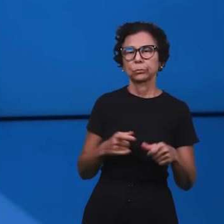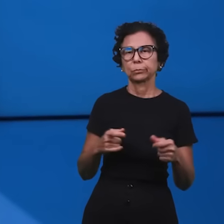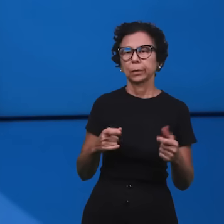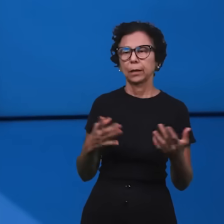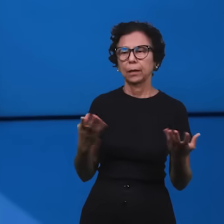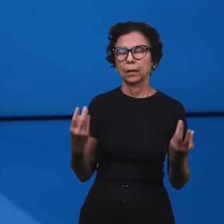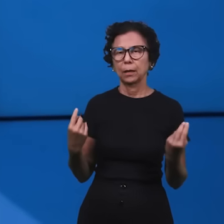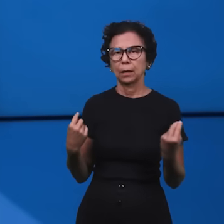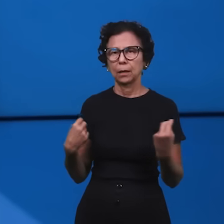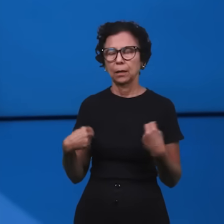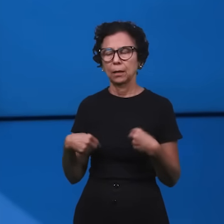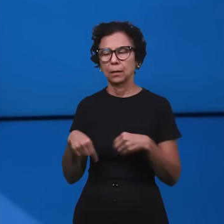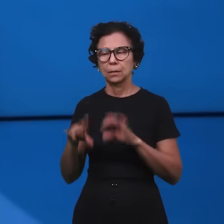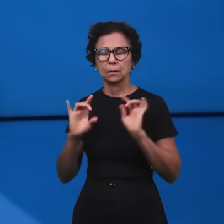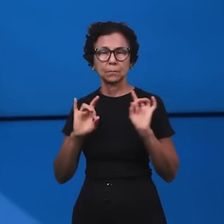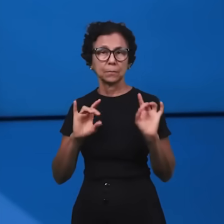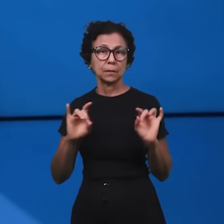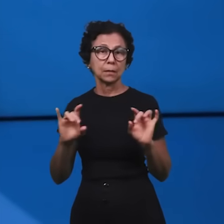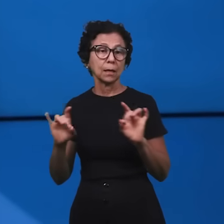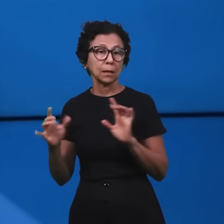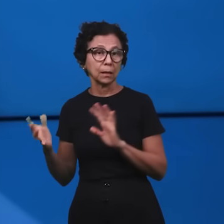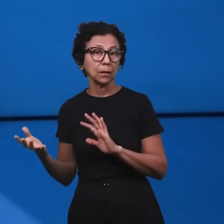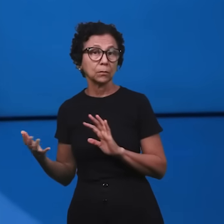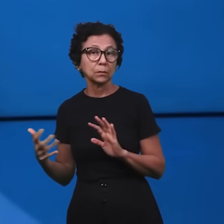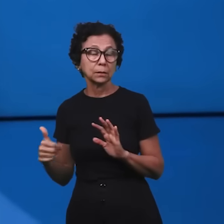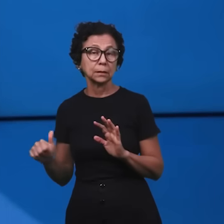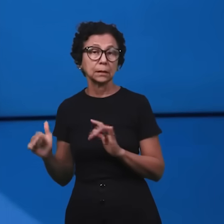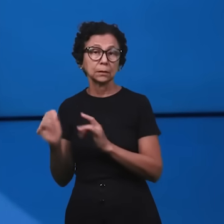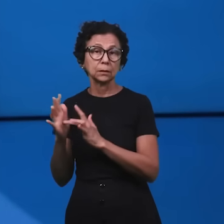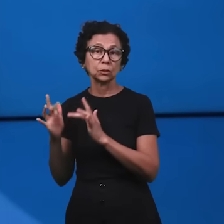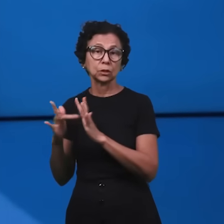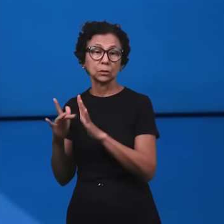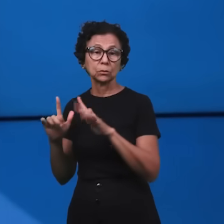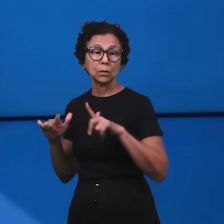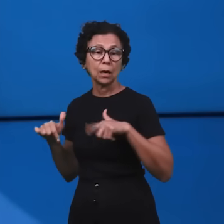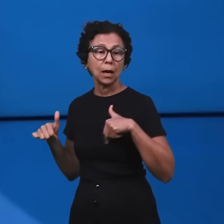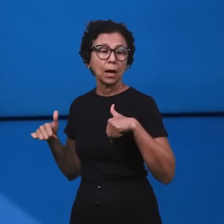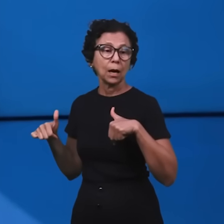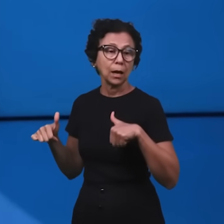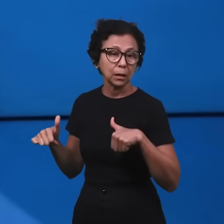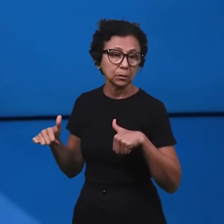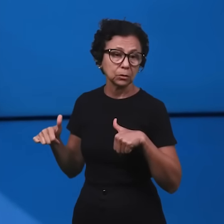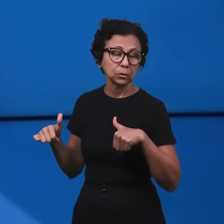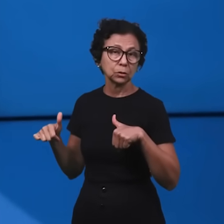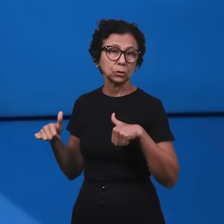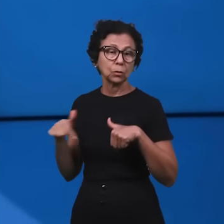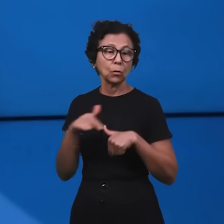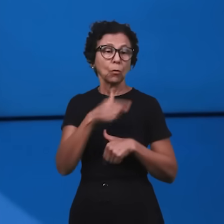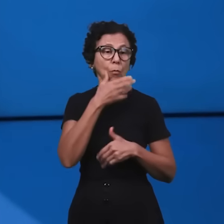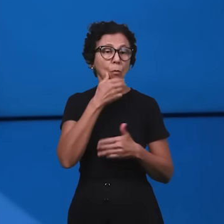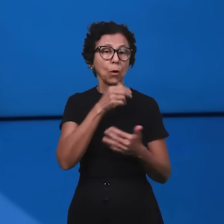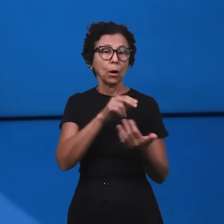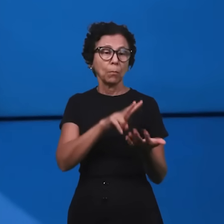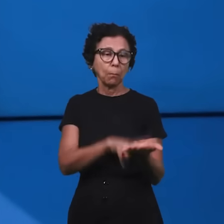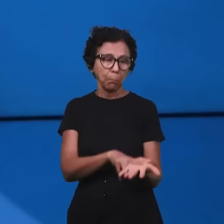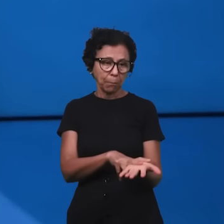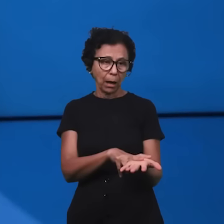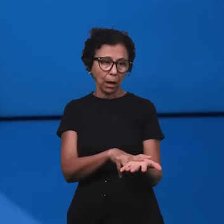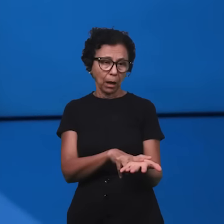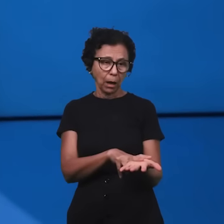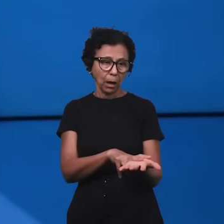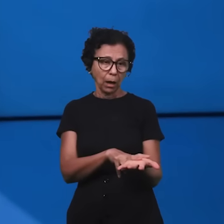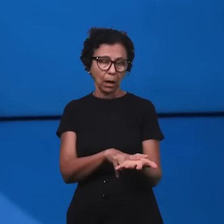que houve aquele momento muito especial, né, de Jesus se manifestar ali. Ele falou para o paralítico